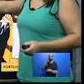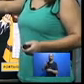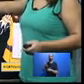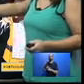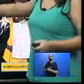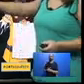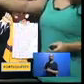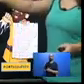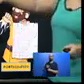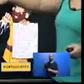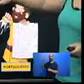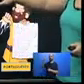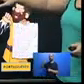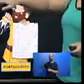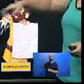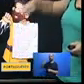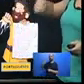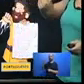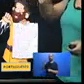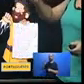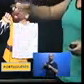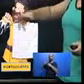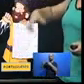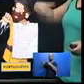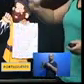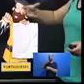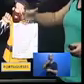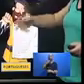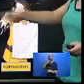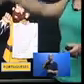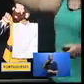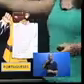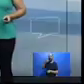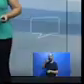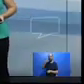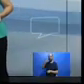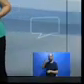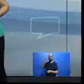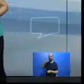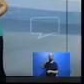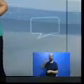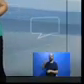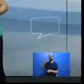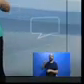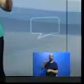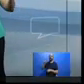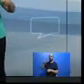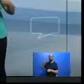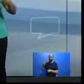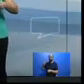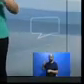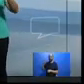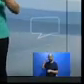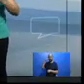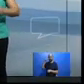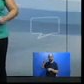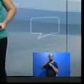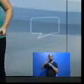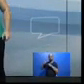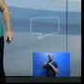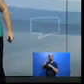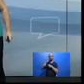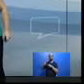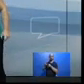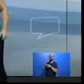bem progressista, era um cara muito inteligente, trabalhador. E a de São Vicente, né, que hoje é a Vila de São